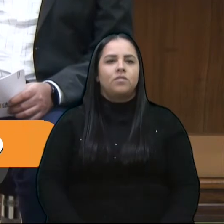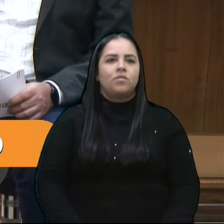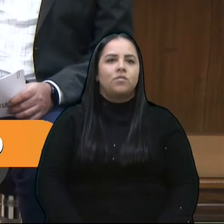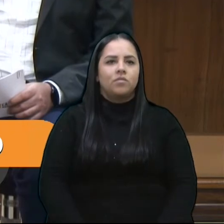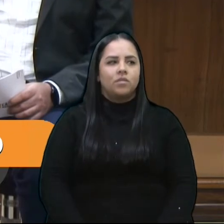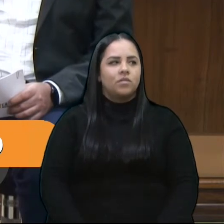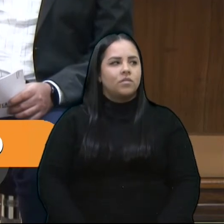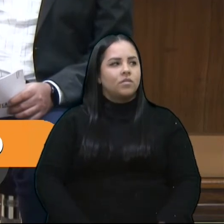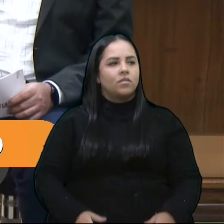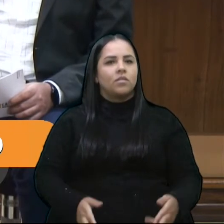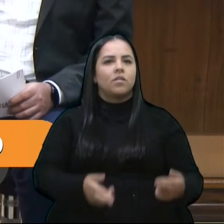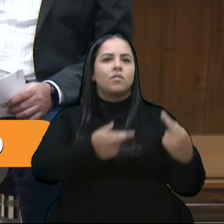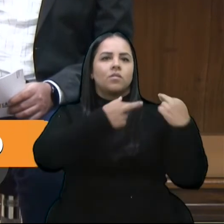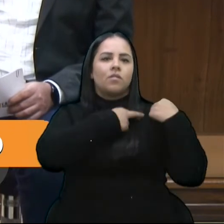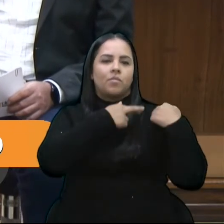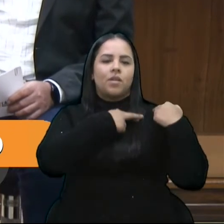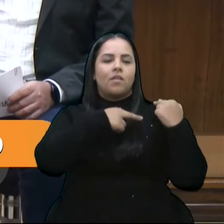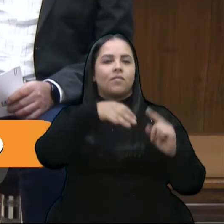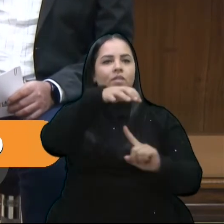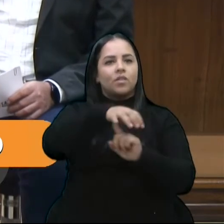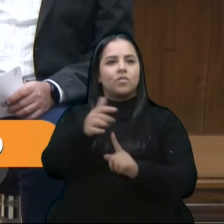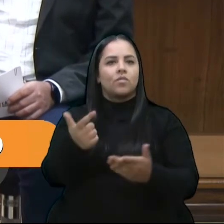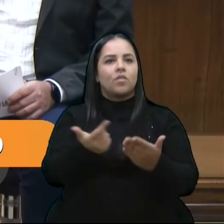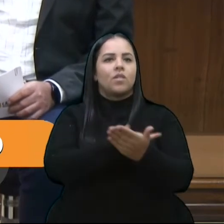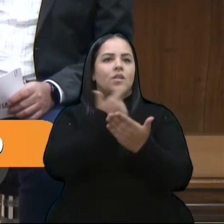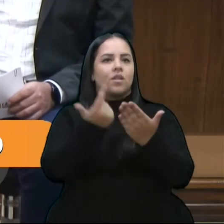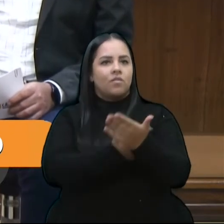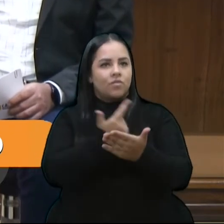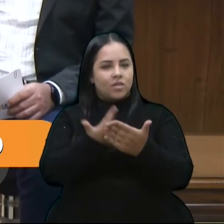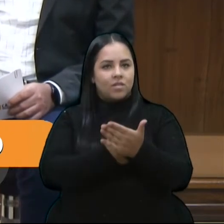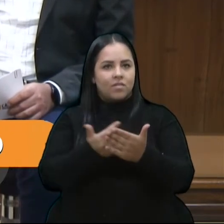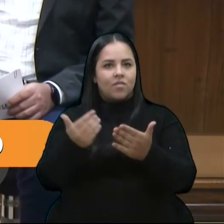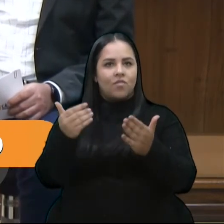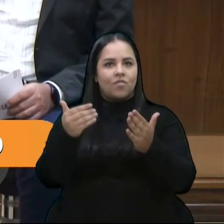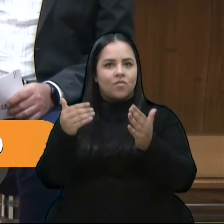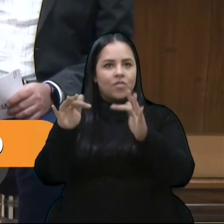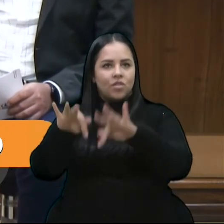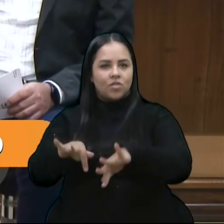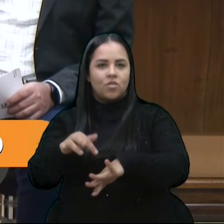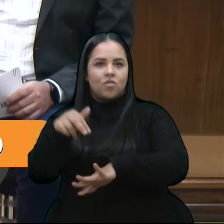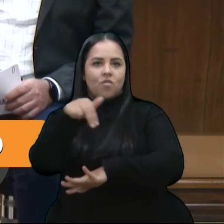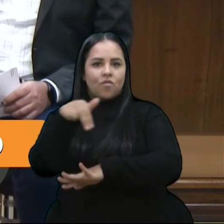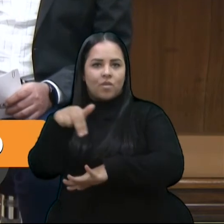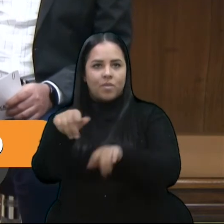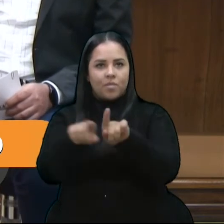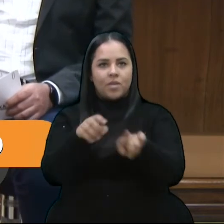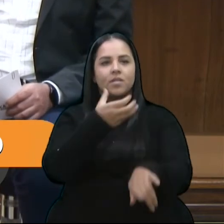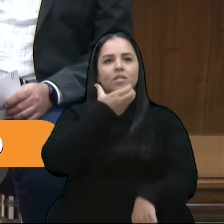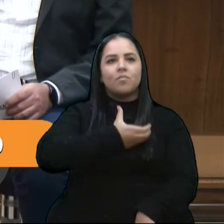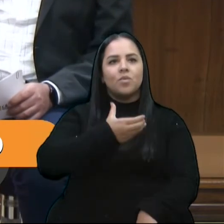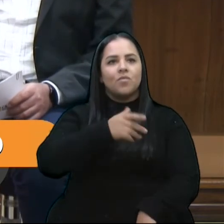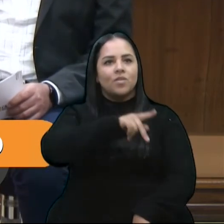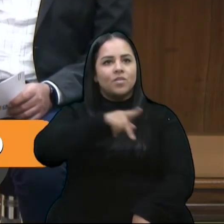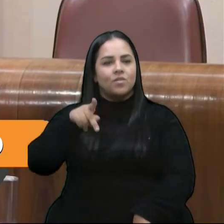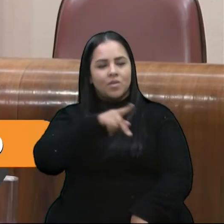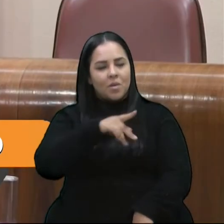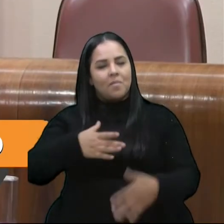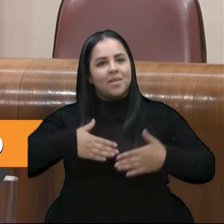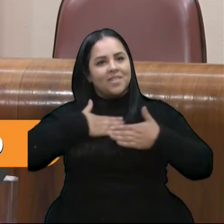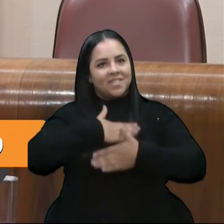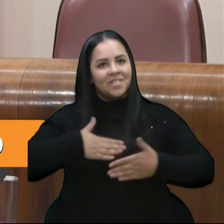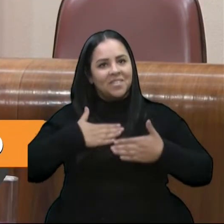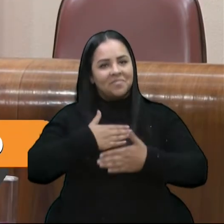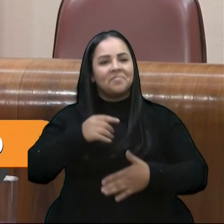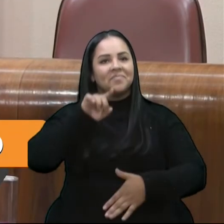de 26 de novembro, tomando conta do final de novembro e dezembro. Professora Alessandra Reck, foi um prazer tê-la aqui